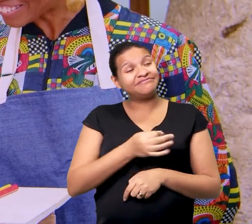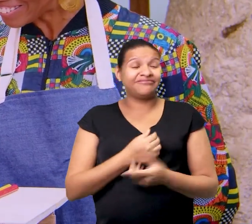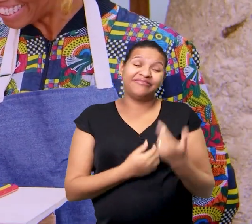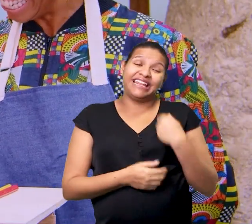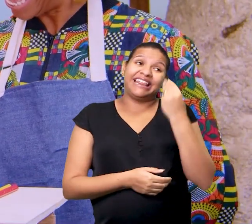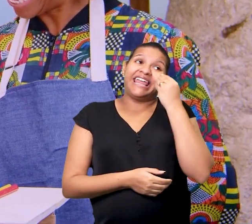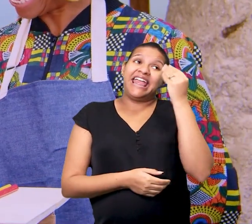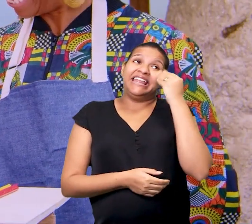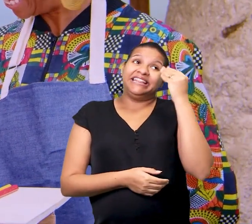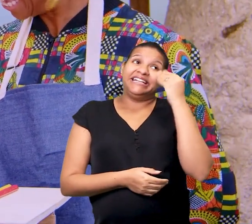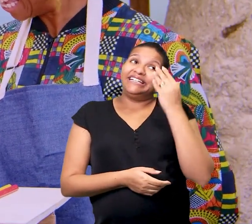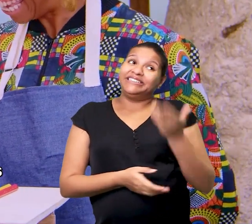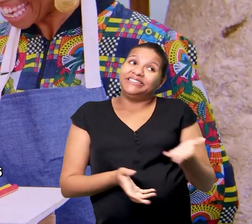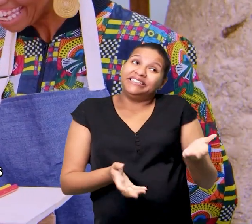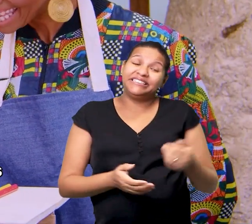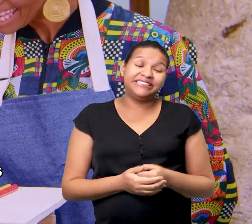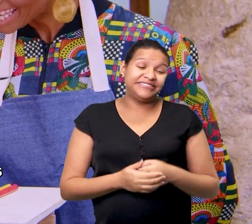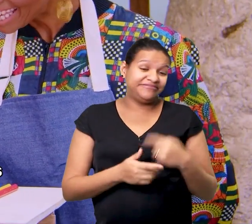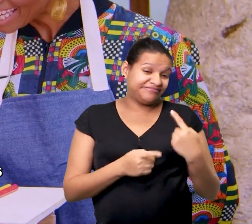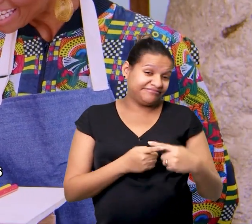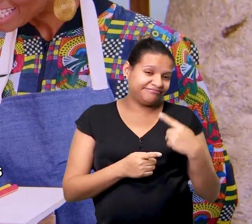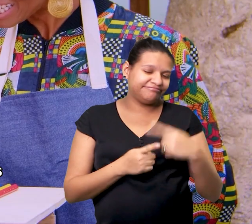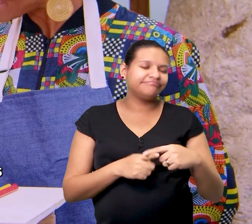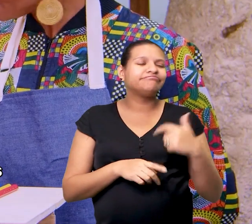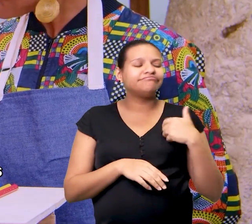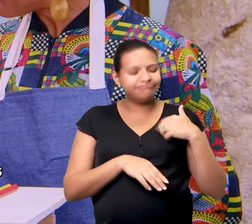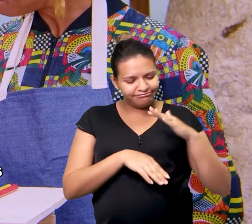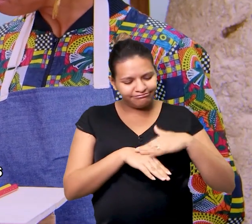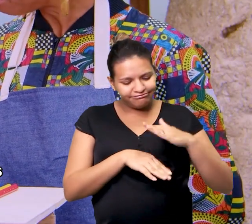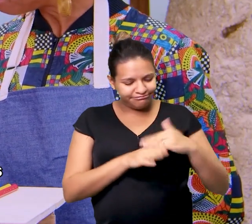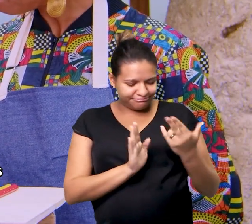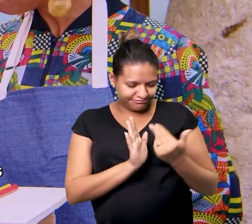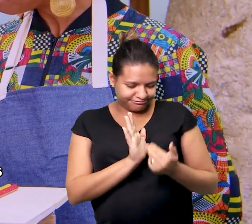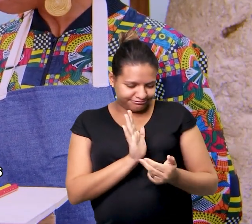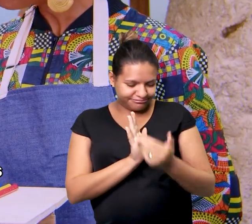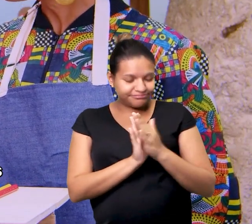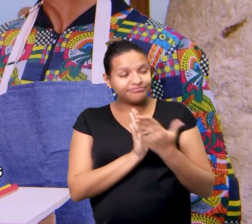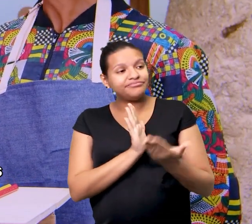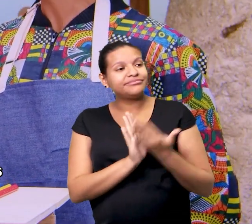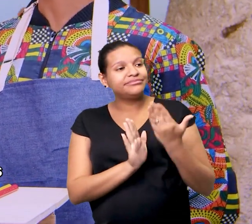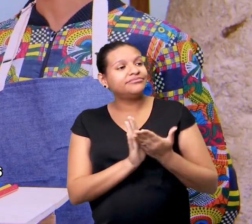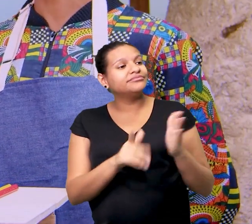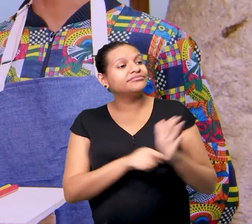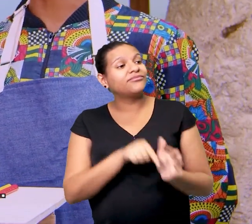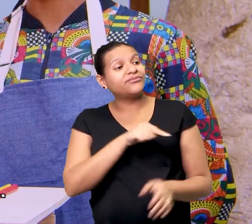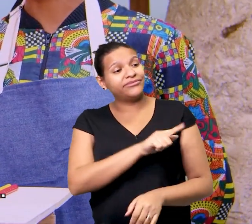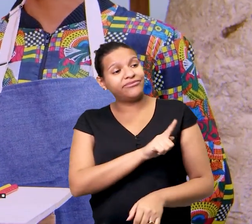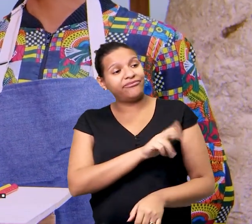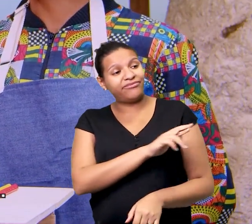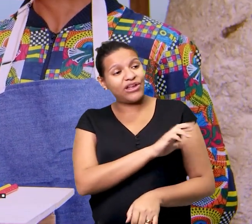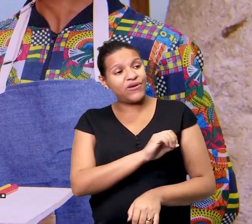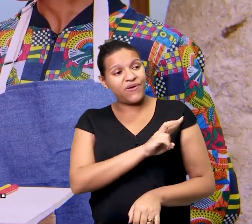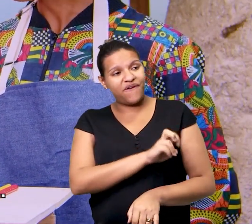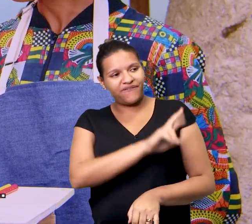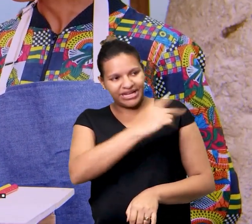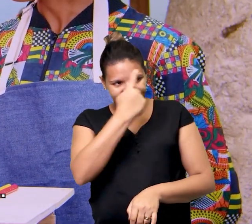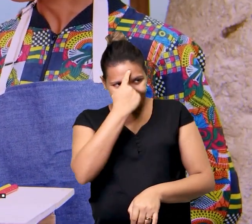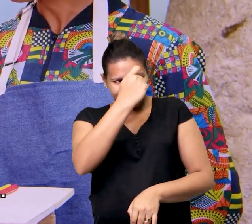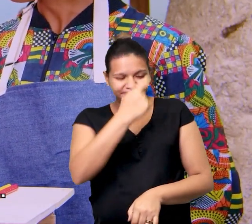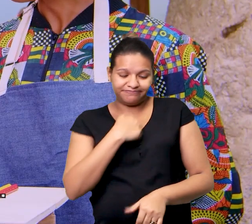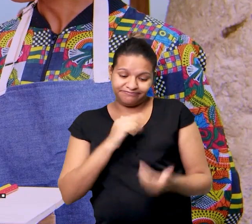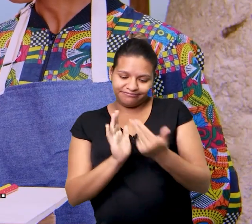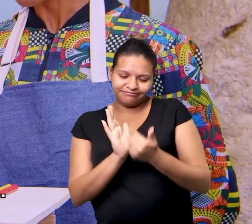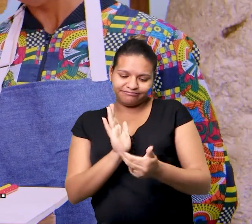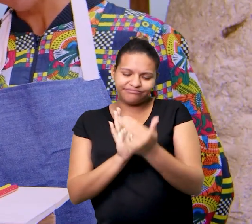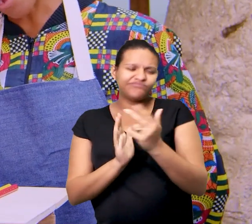Tentando. É que eu vou fazer as ilustrações do livro do Grover. Mas só tem um